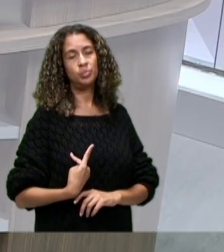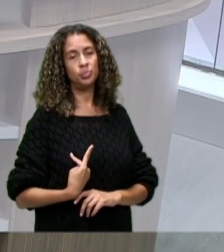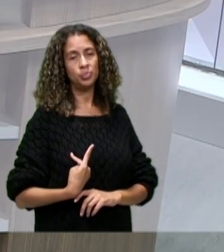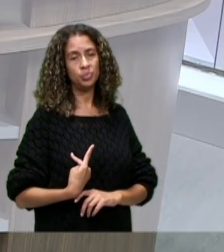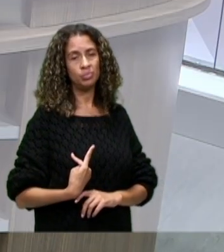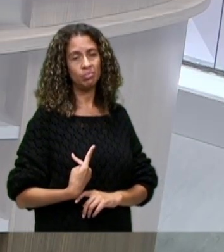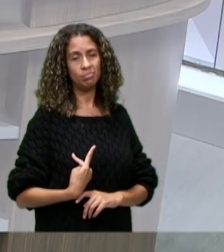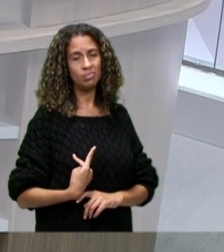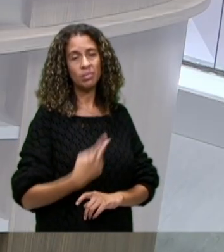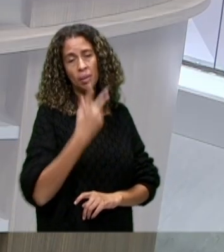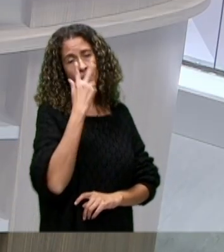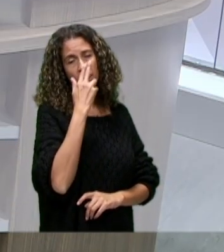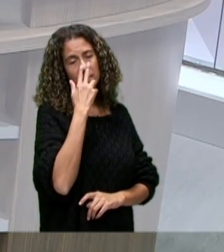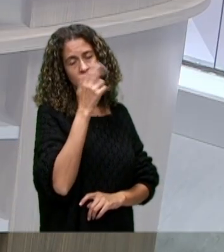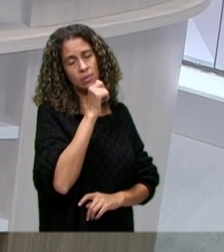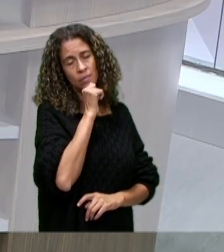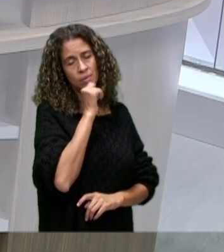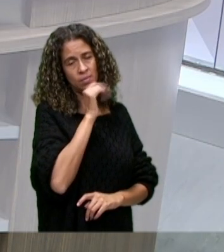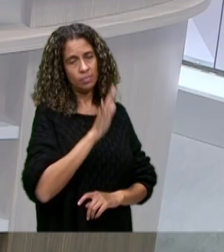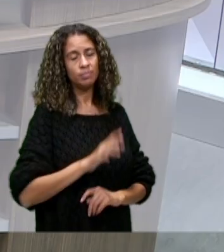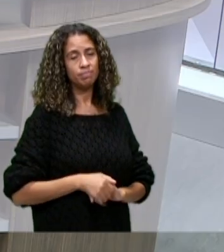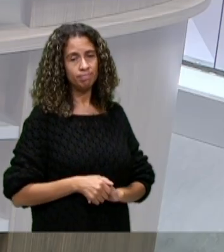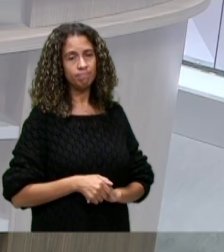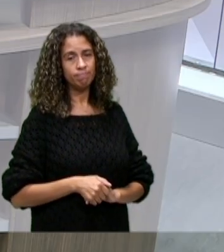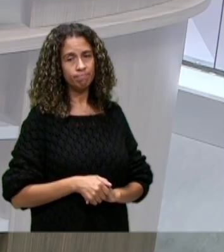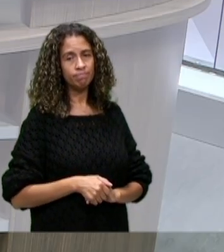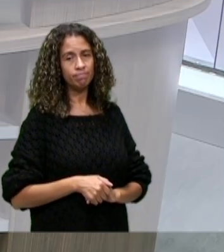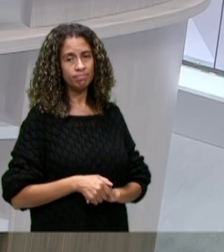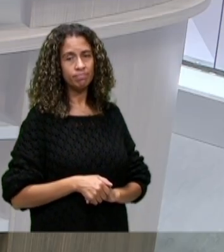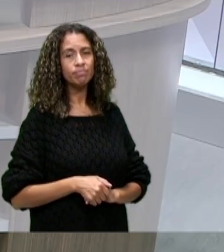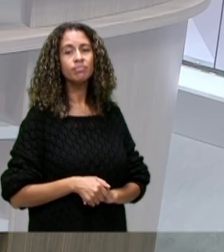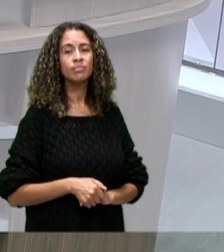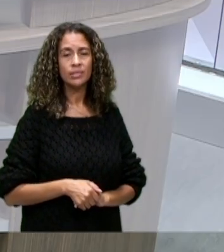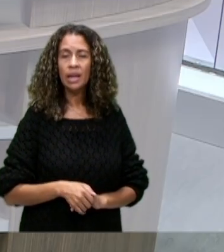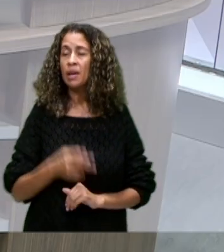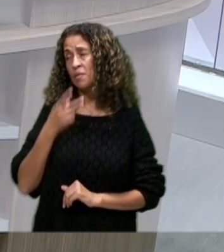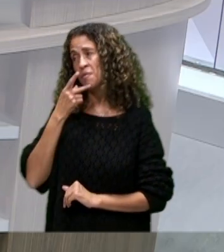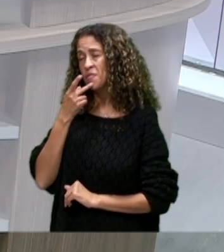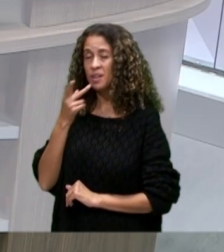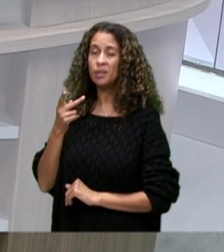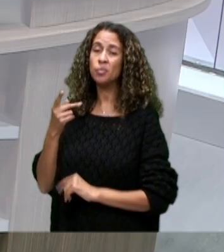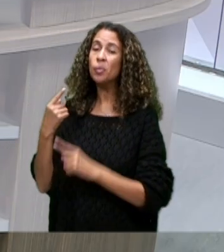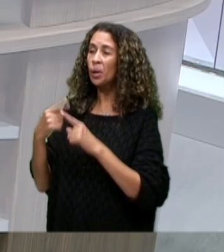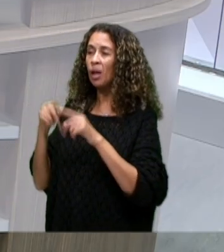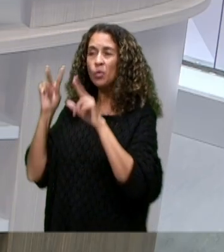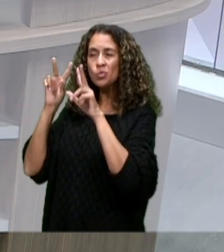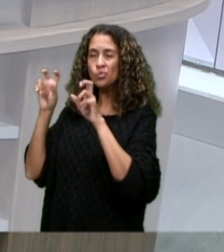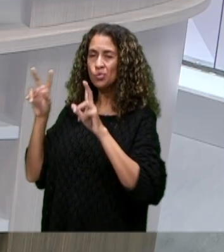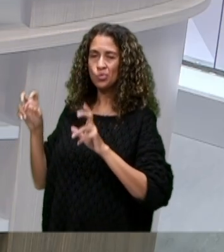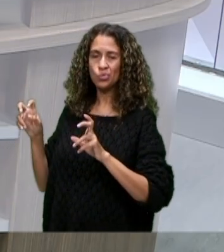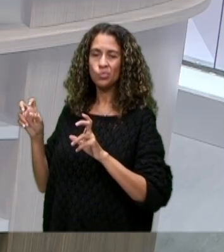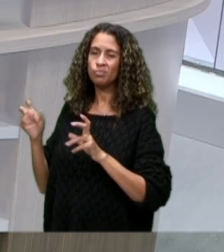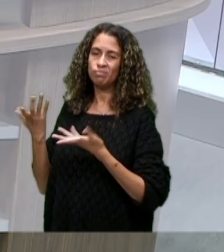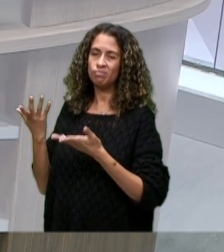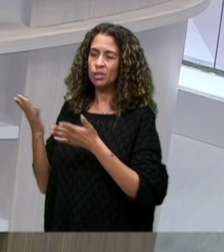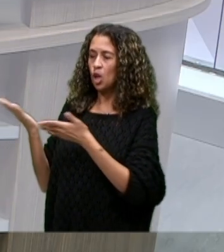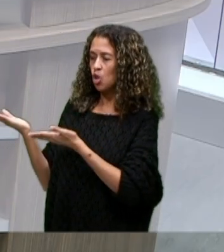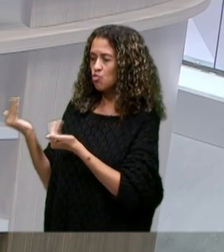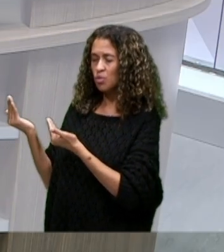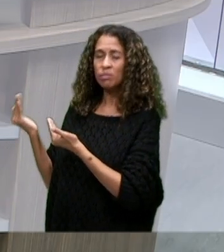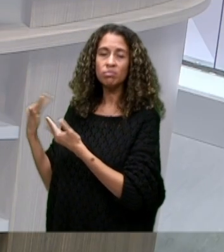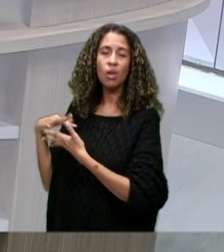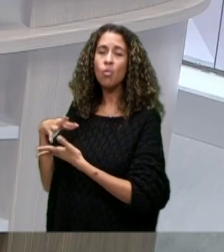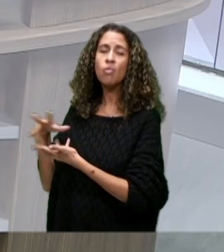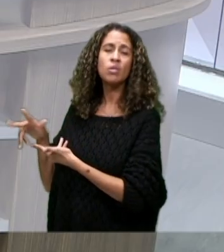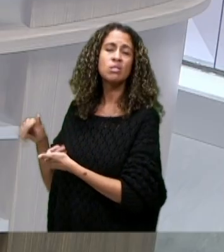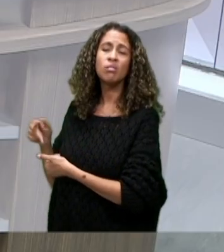ainda é parecido, entendeu? Muito interessante. É o que eu ia dizer. Os temas da adolescência são universais, eu